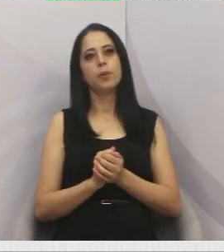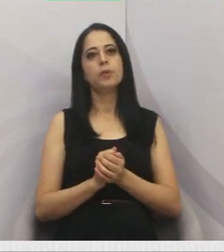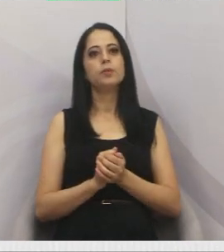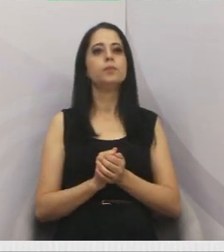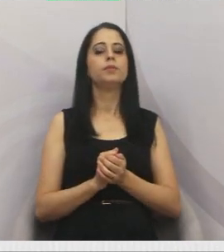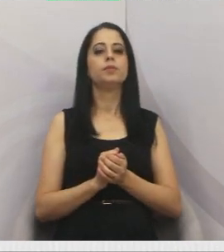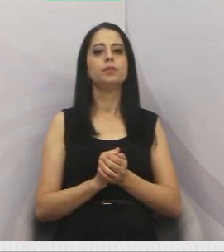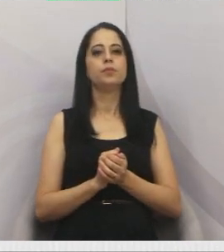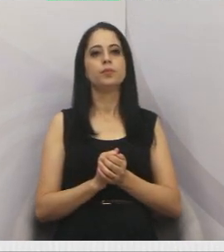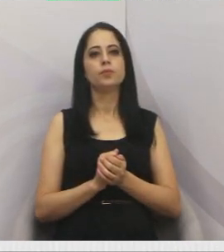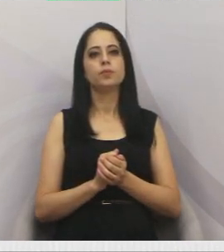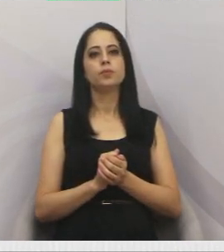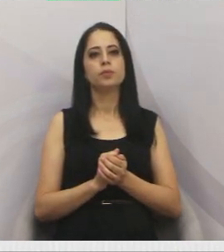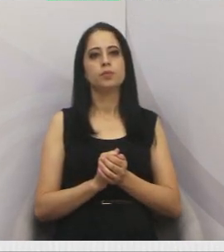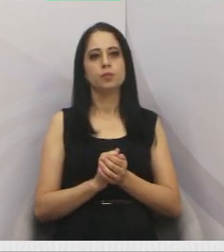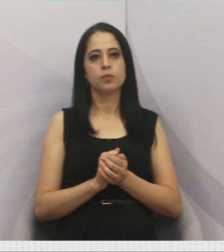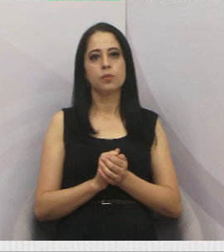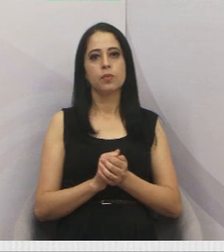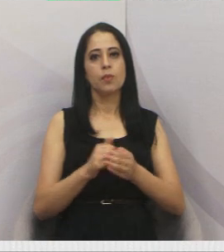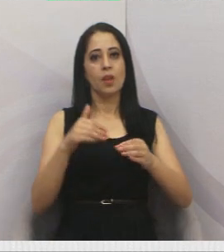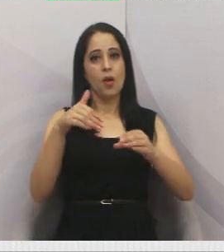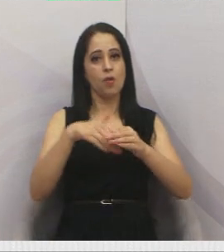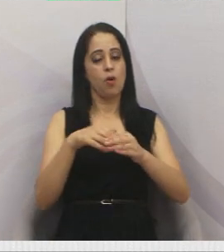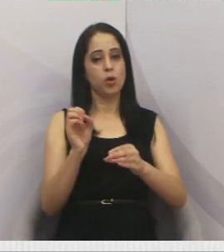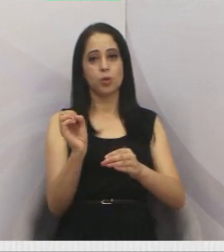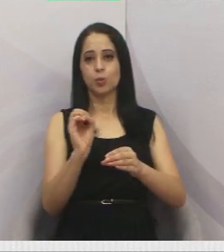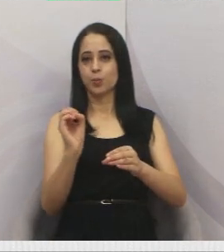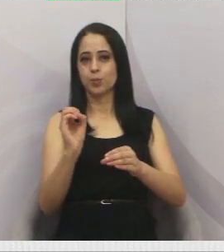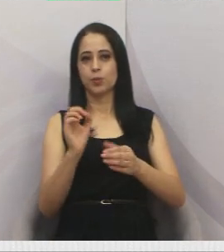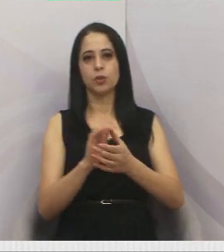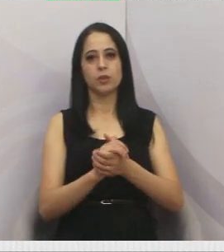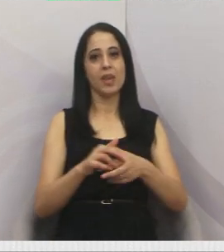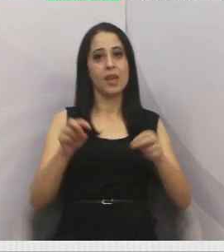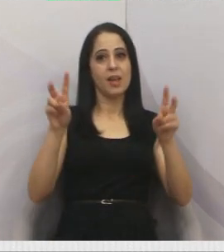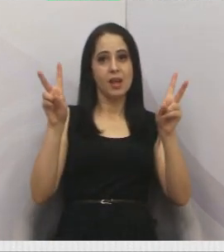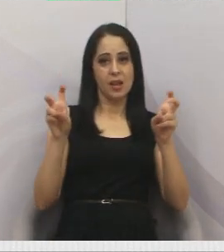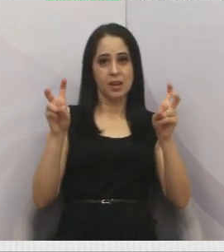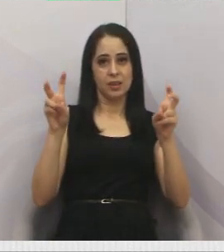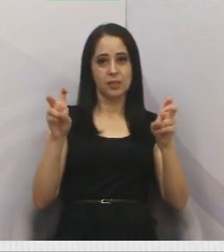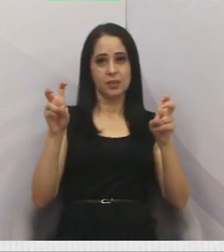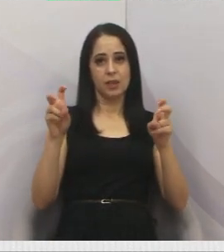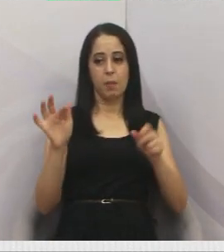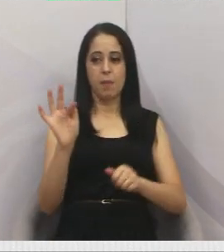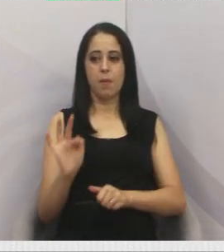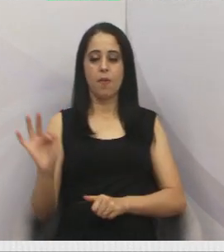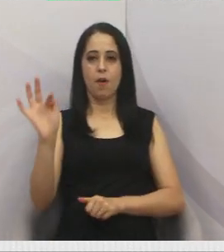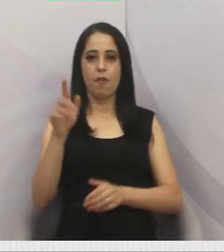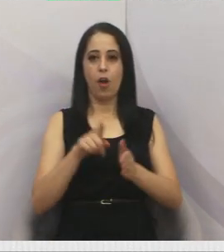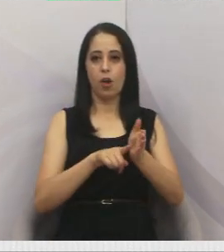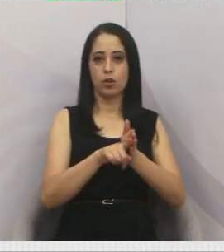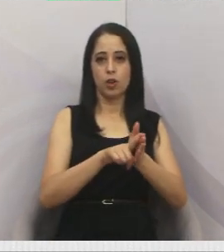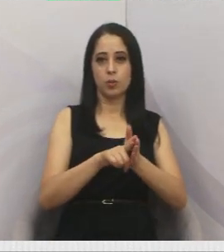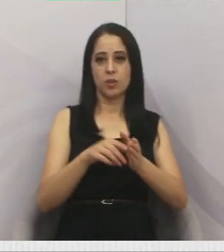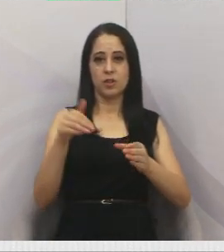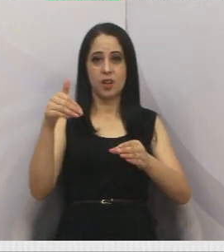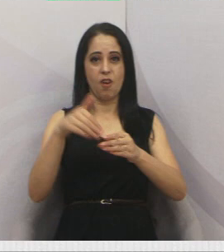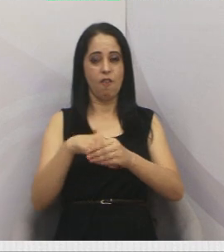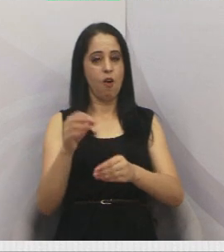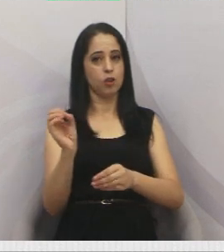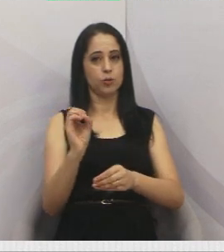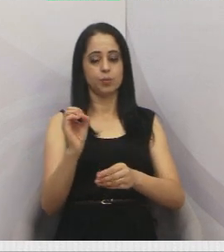Empresas e ou Entidades Profissionais, voto em branco. Segmento Entidades Acadêmicas de Pesquisa, voto em